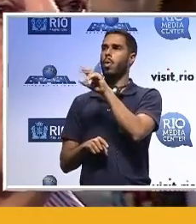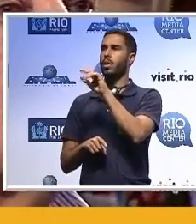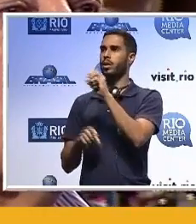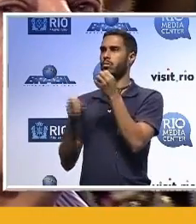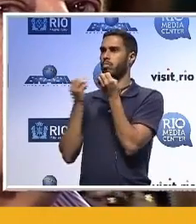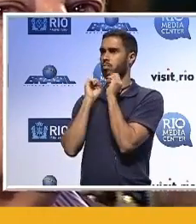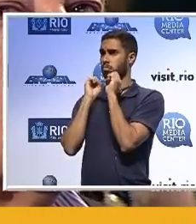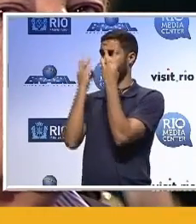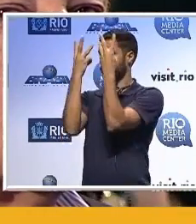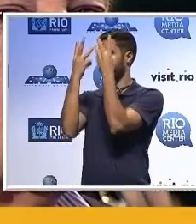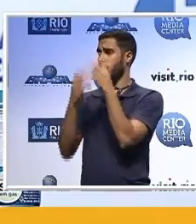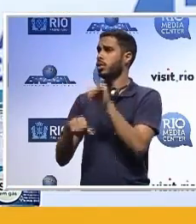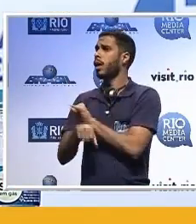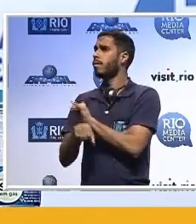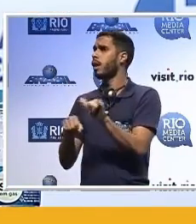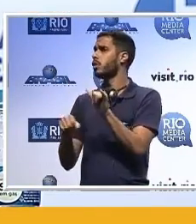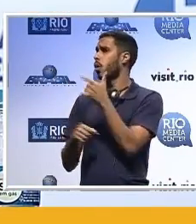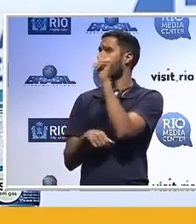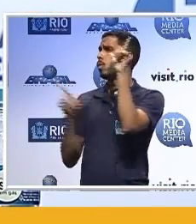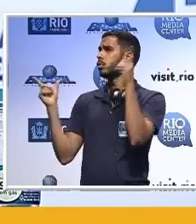outras estratégias?